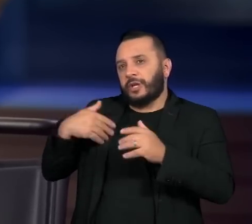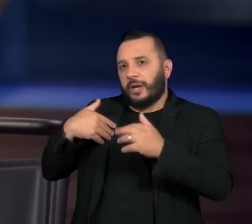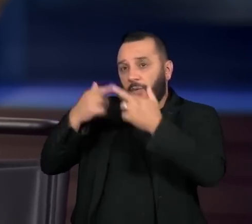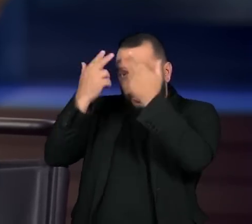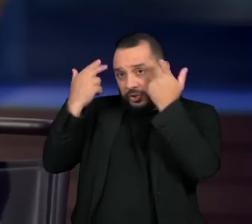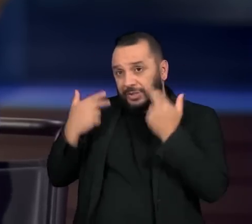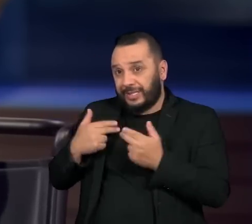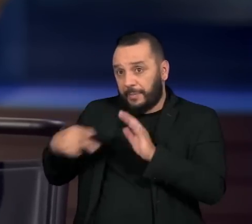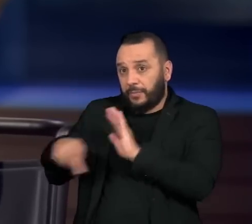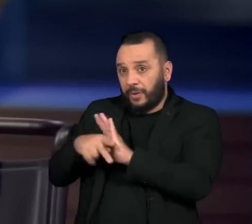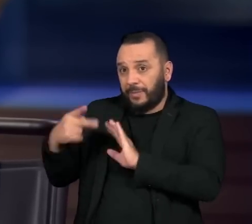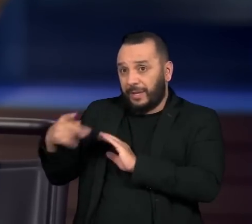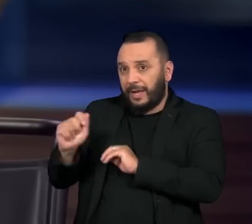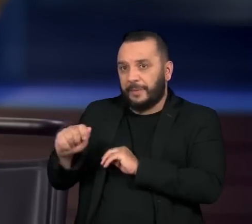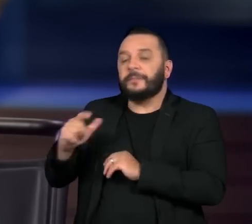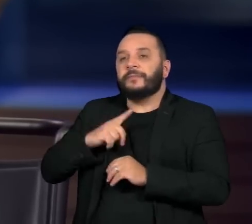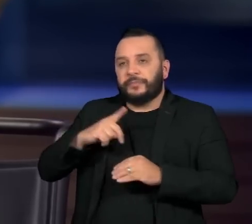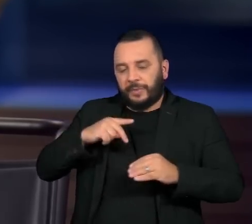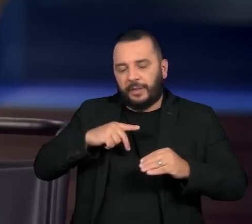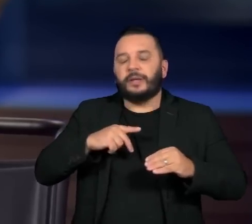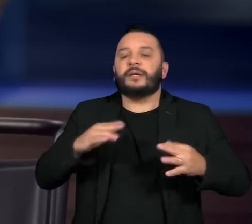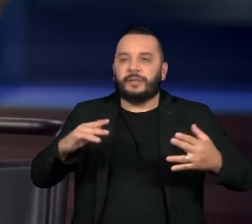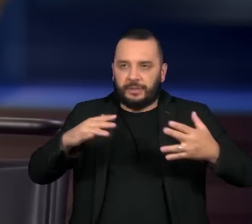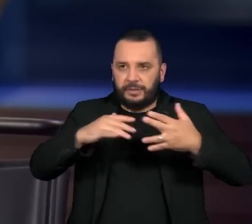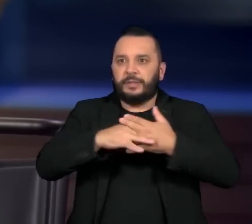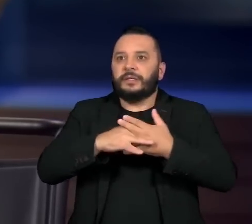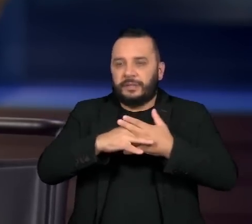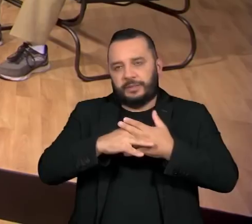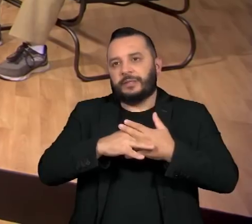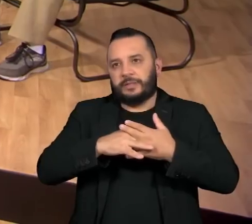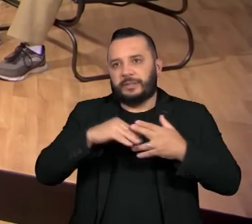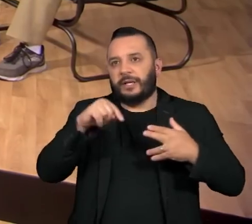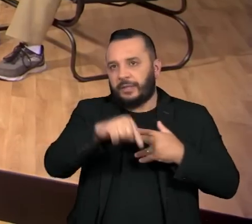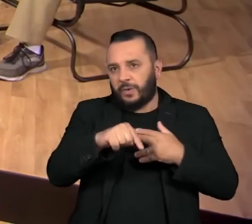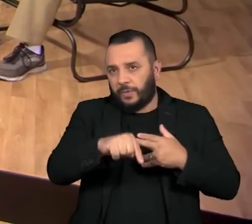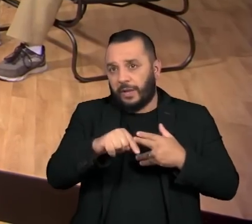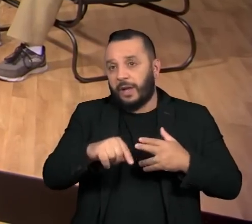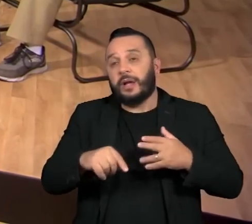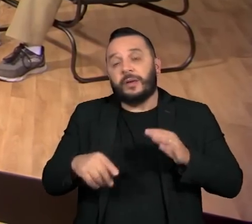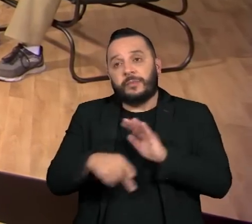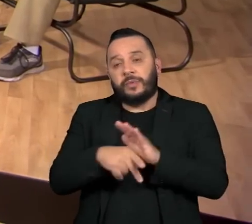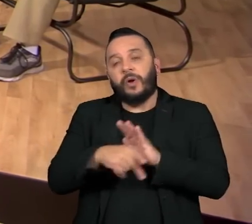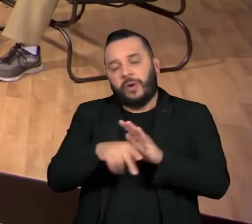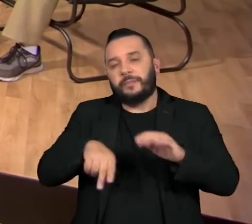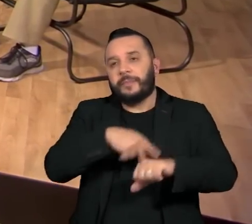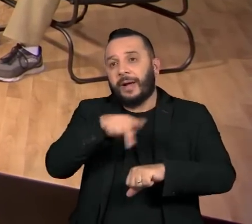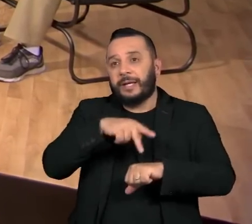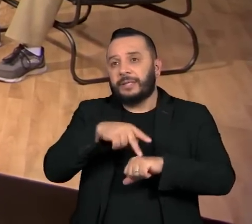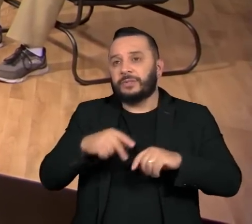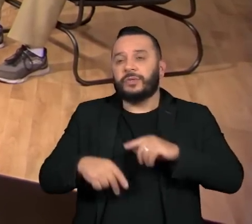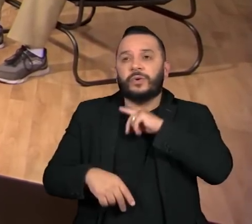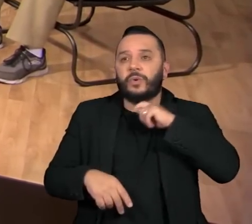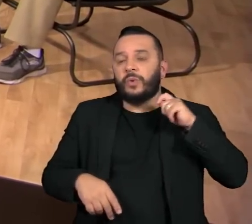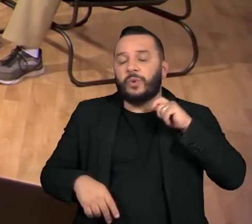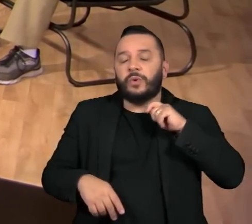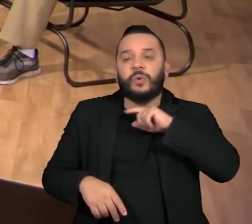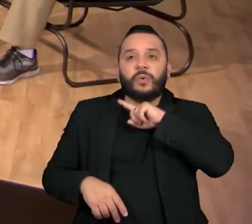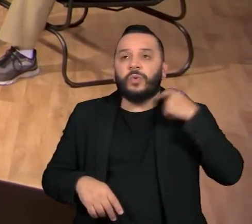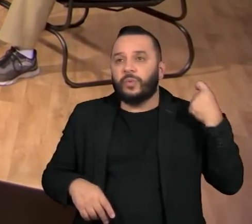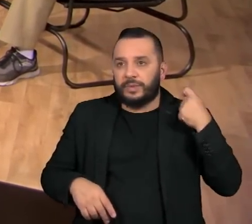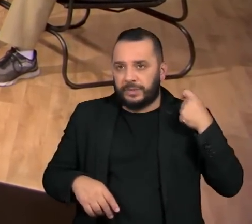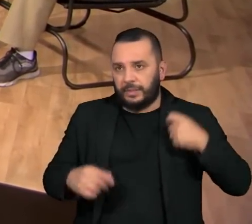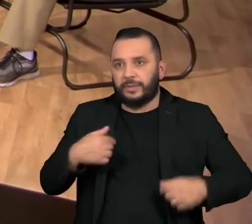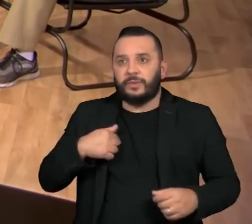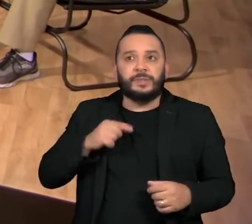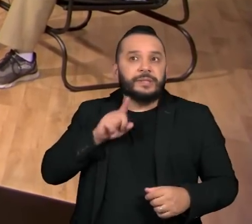ucraniana, mas existem cidadãos ucranianos de nacionalidade russa, E o Zelensky, por exemplo, é o quê? Ele não é nenhum nem outro.